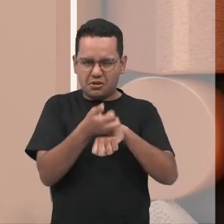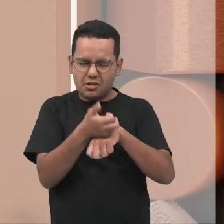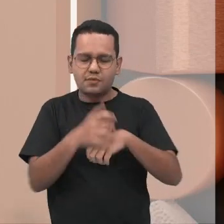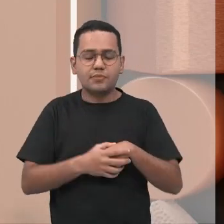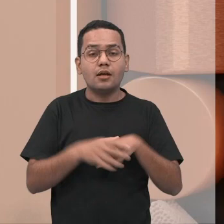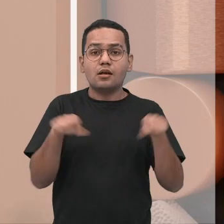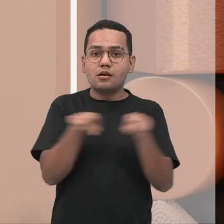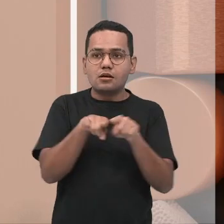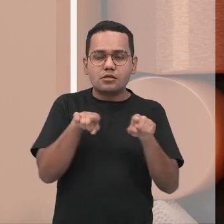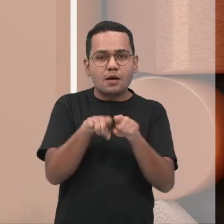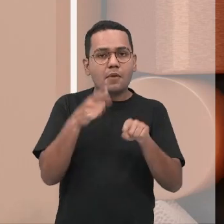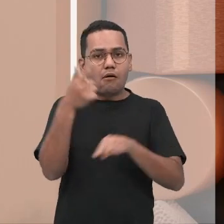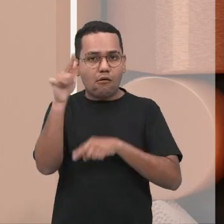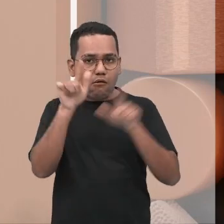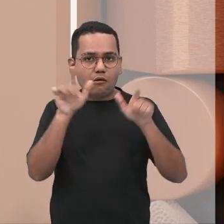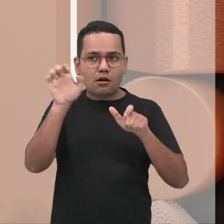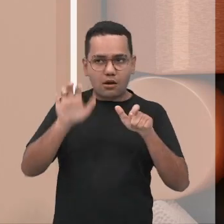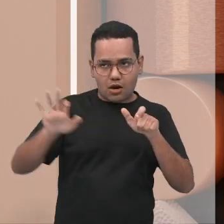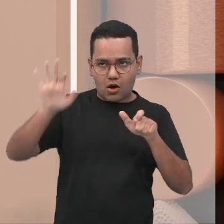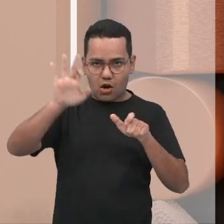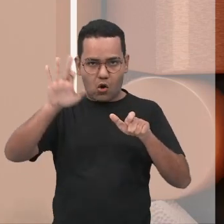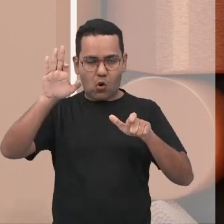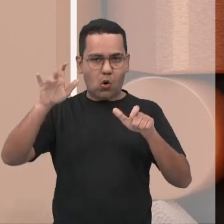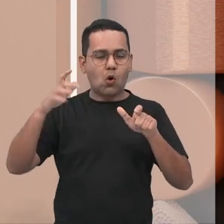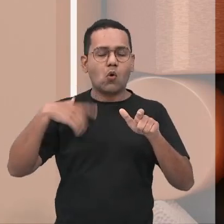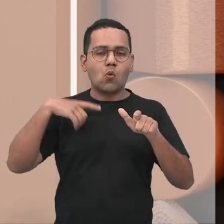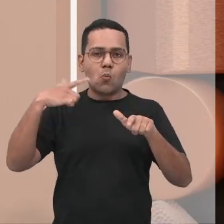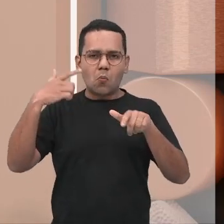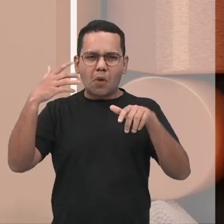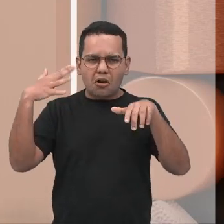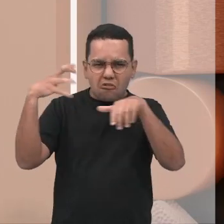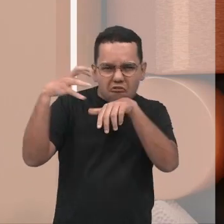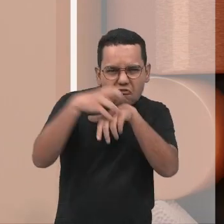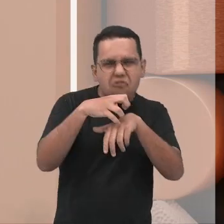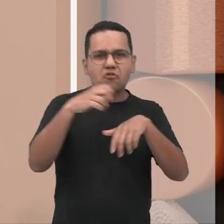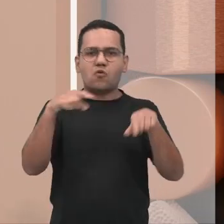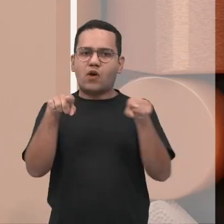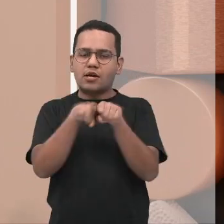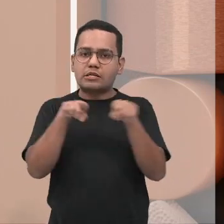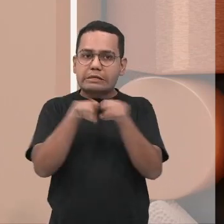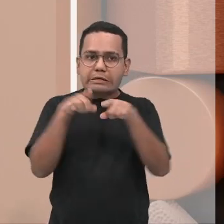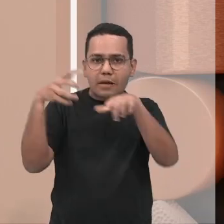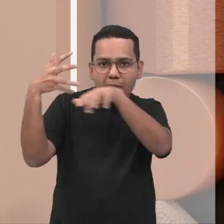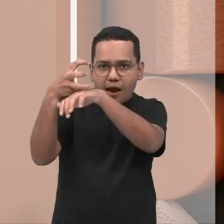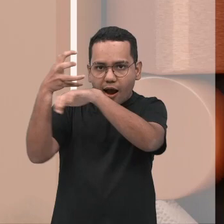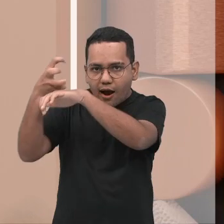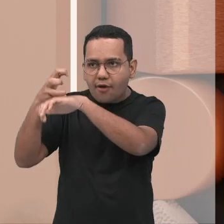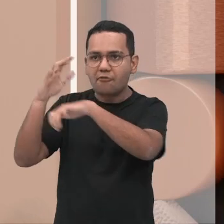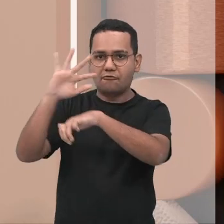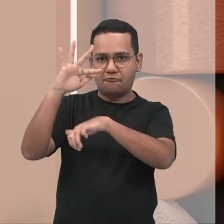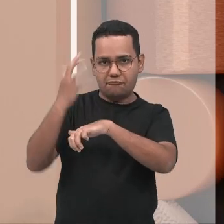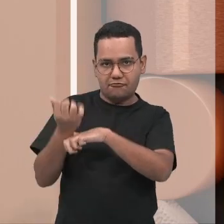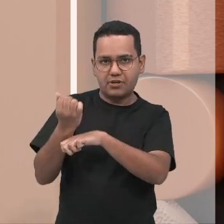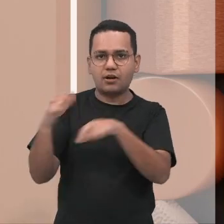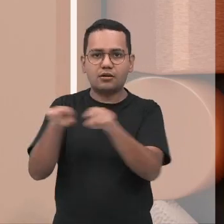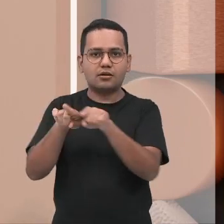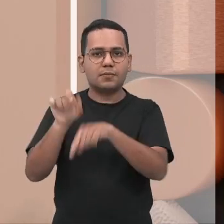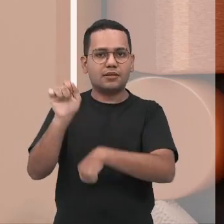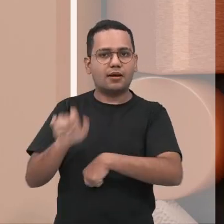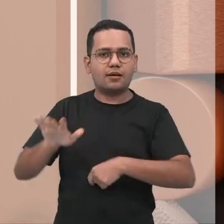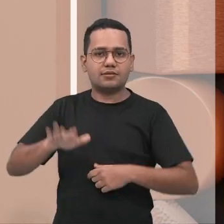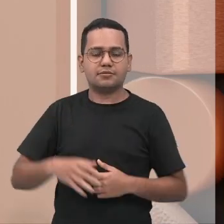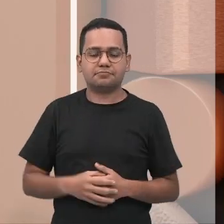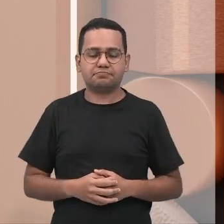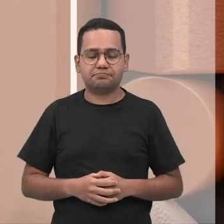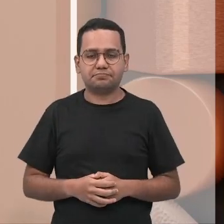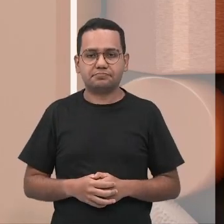Europa, justamente por áreas de influência, por colônias na África e também na Ásia. Gente, a